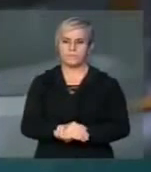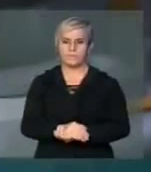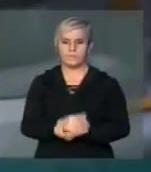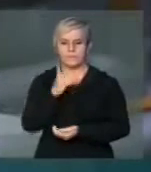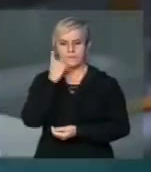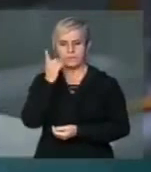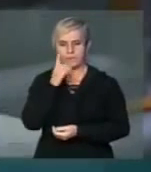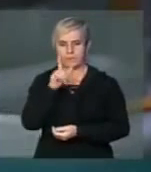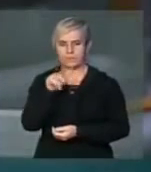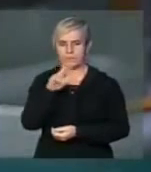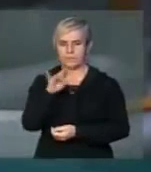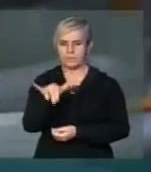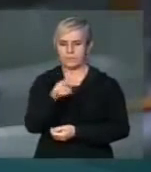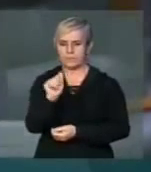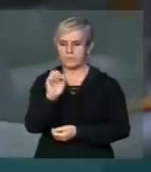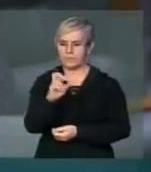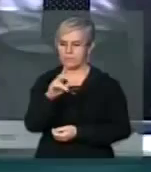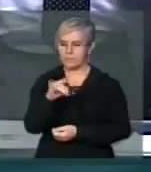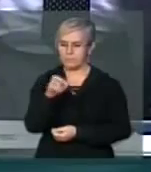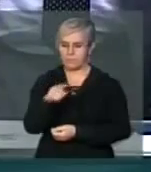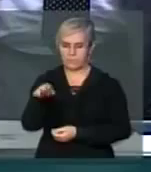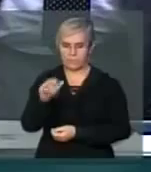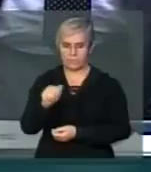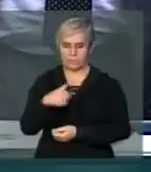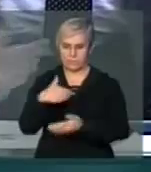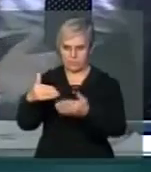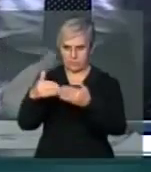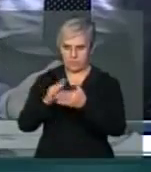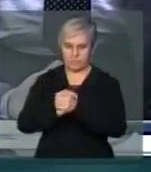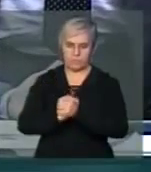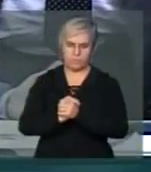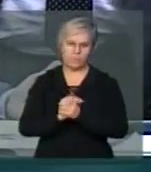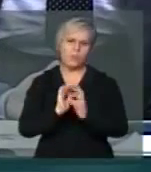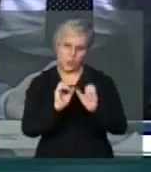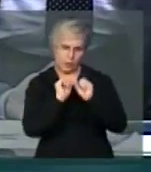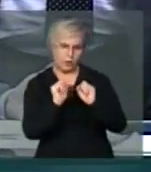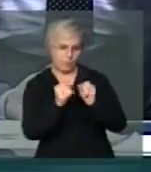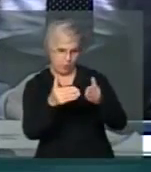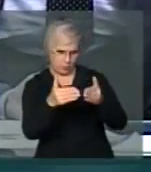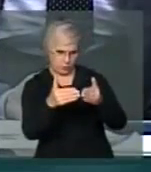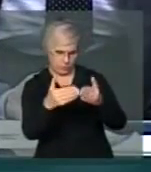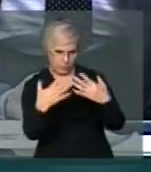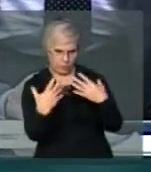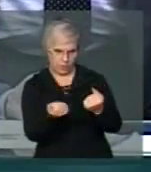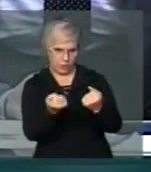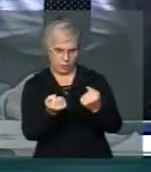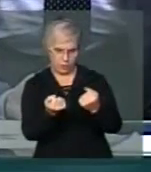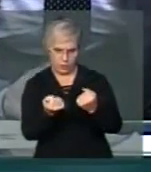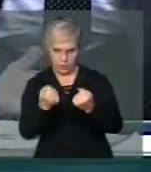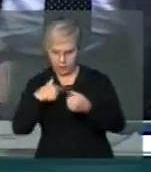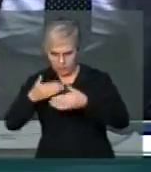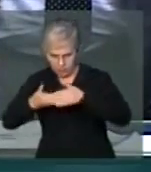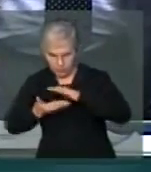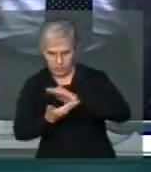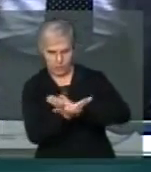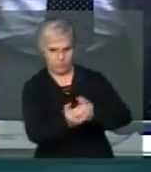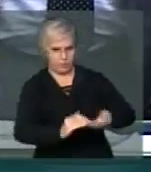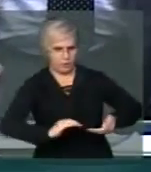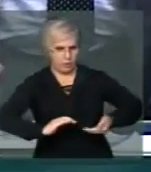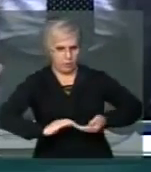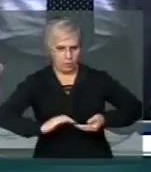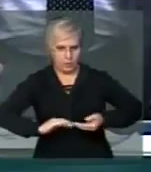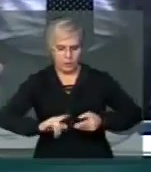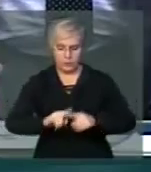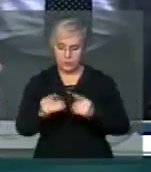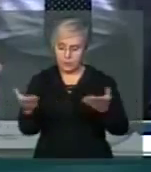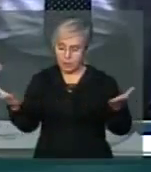deputada Luísa Erundina, senhor presidente. Deputada, eu posso recolher e remeter para o Congresso Nacional, mas essa questão de ordem não